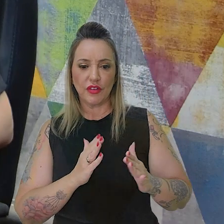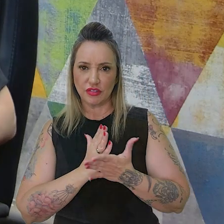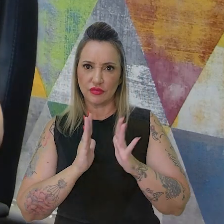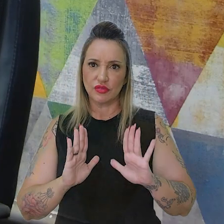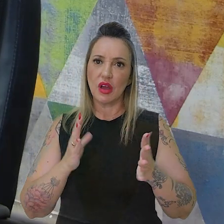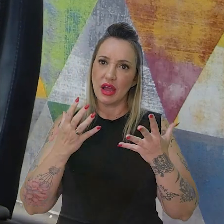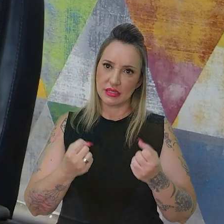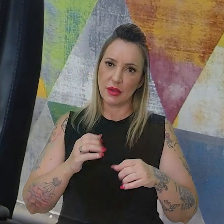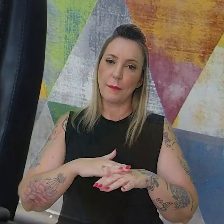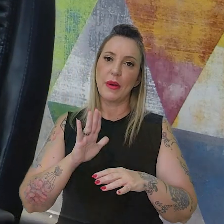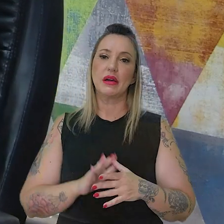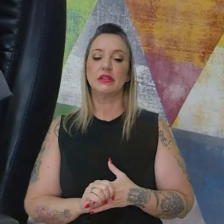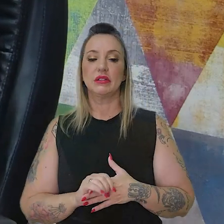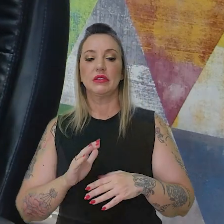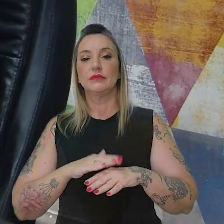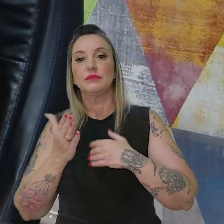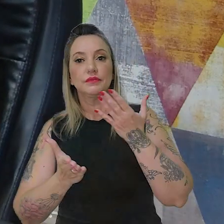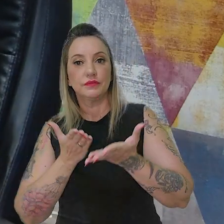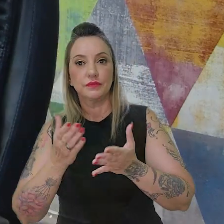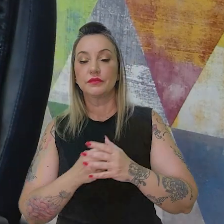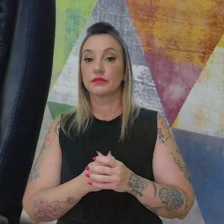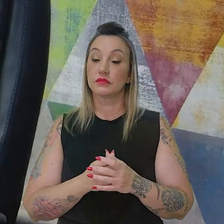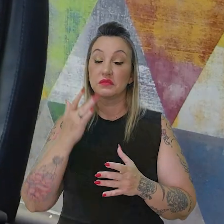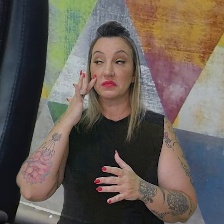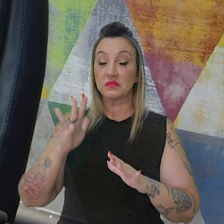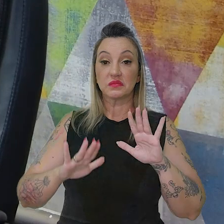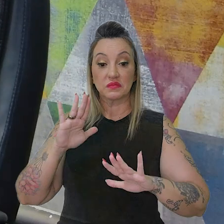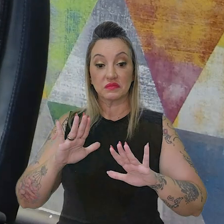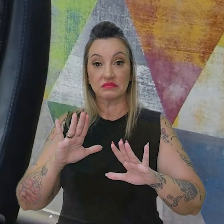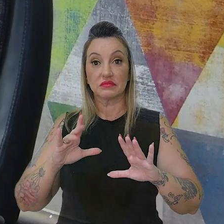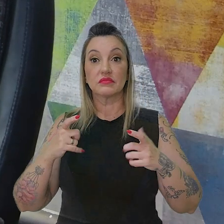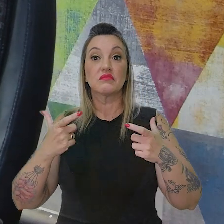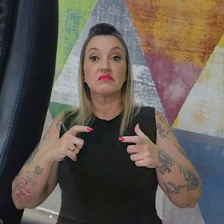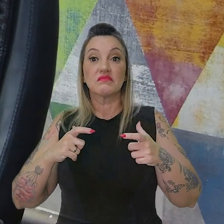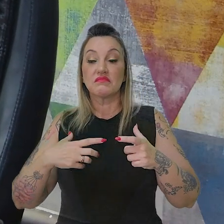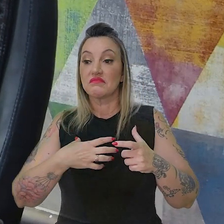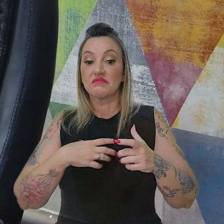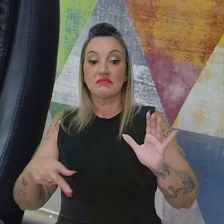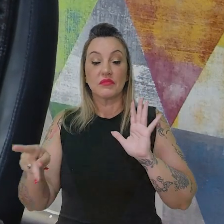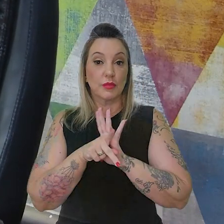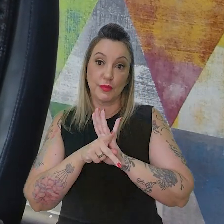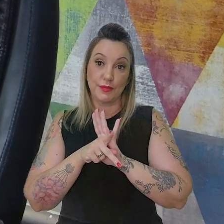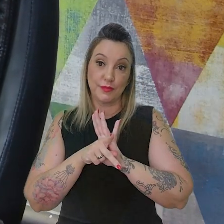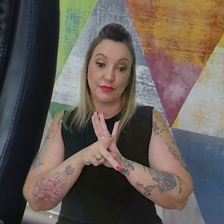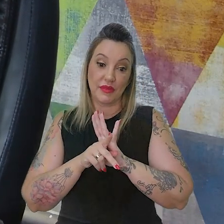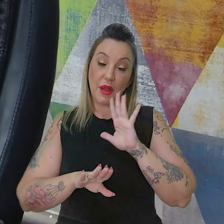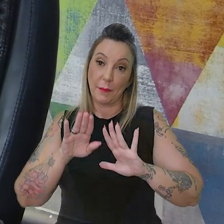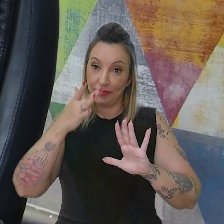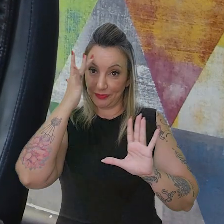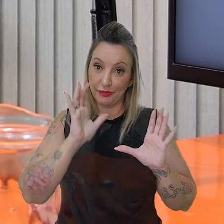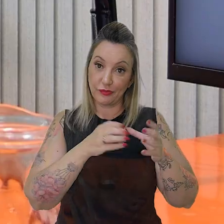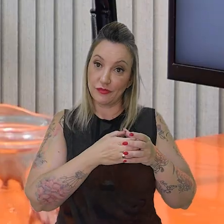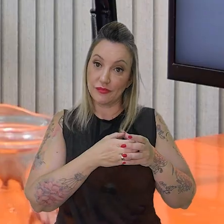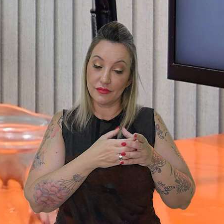aceitando mais fazer terapia né sei também também depende da bolha né ah tem algumas bolhas que talvez não aceitem ainda eu eu